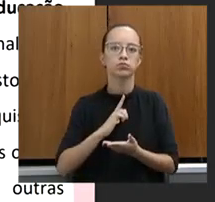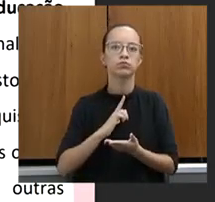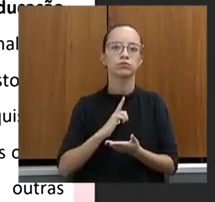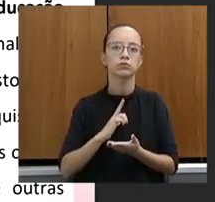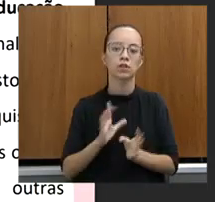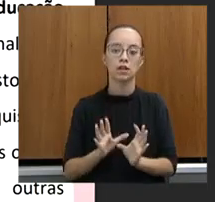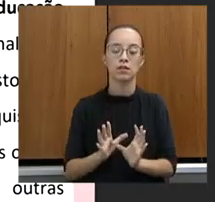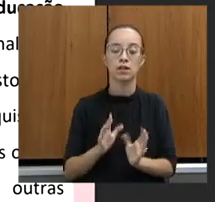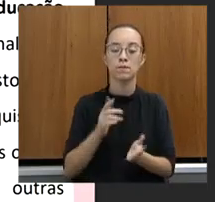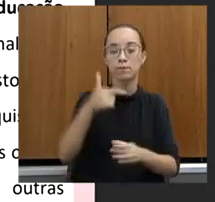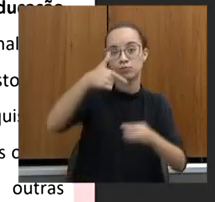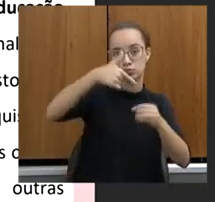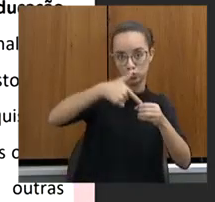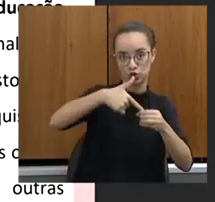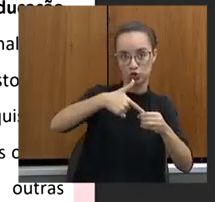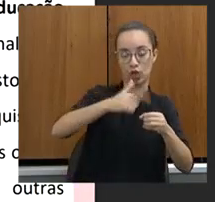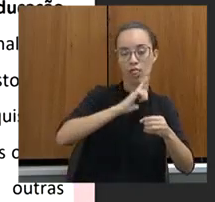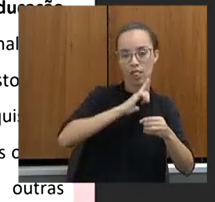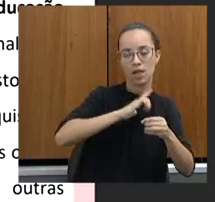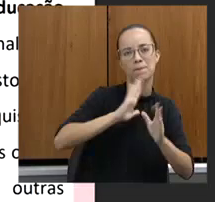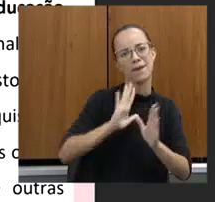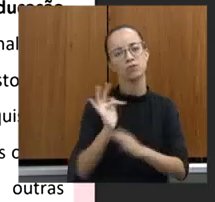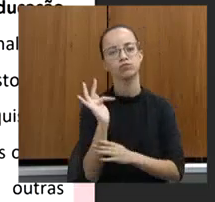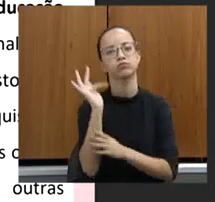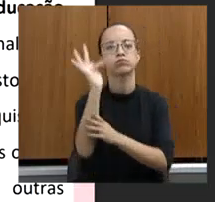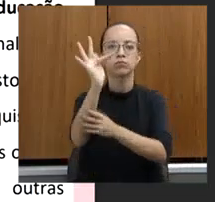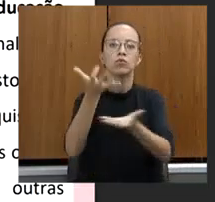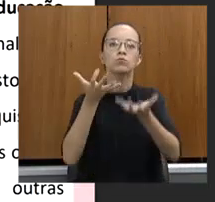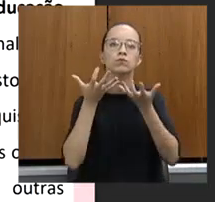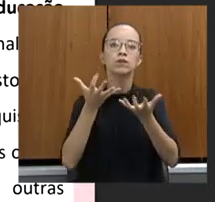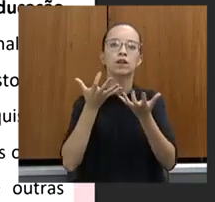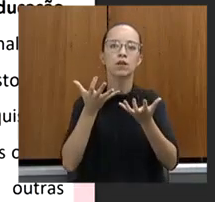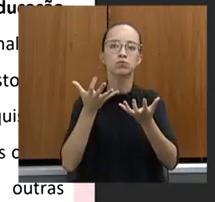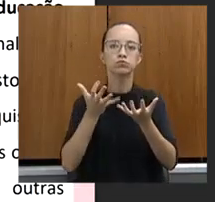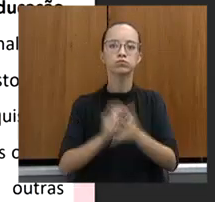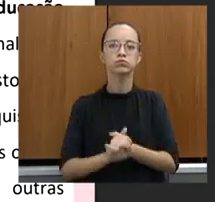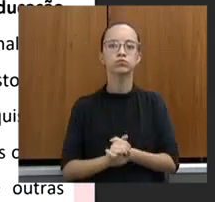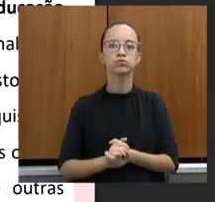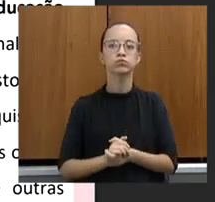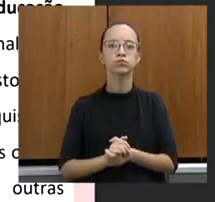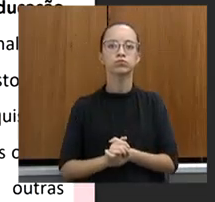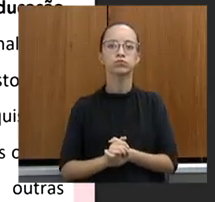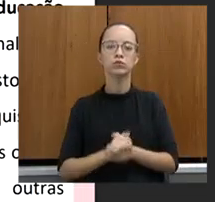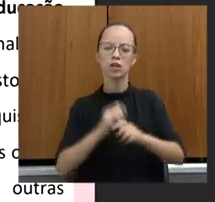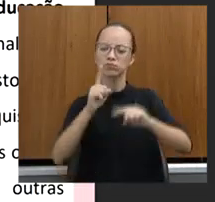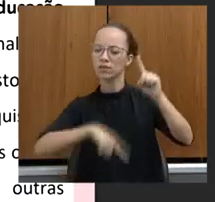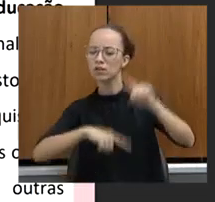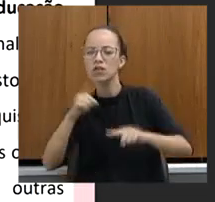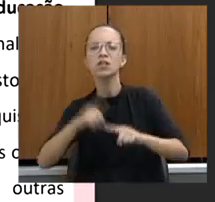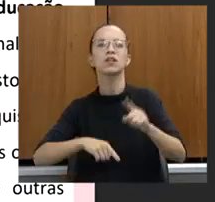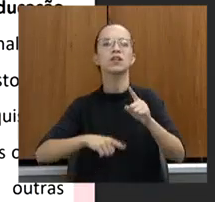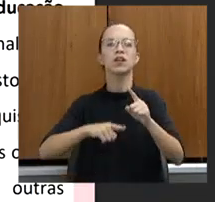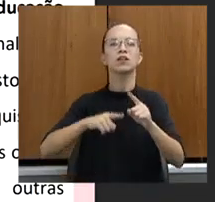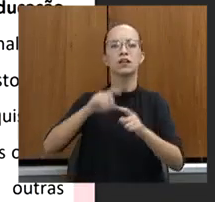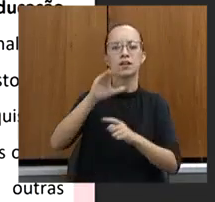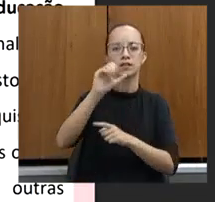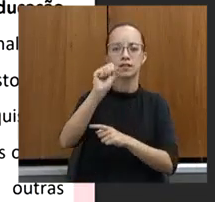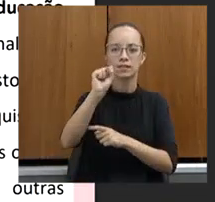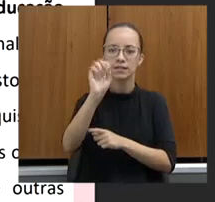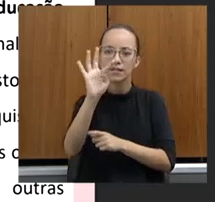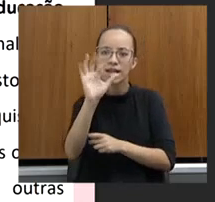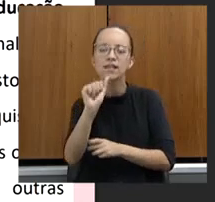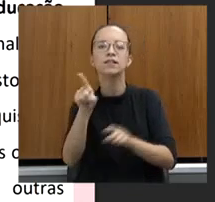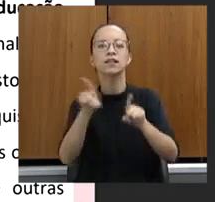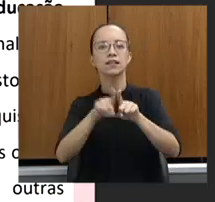para combustíveis futuramente queremos fazer isso para produtos da cesta básica e produtos